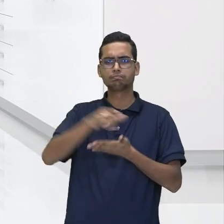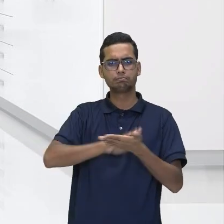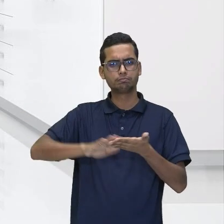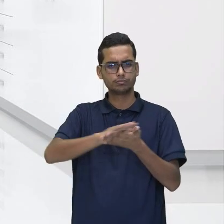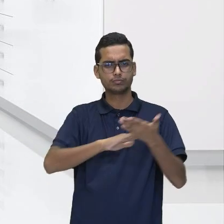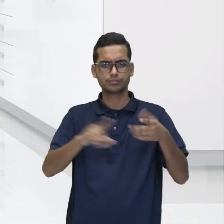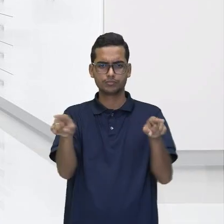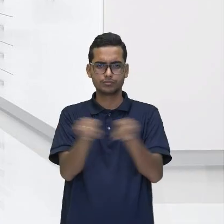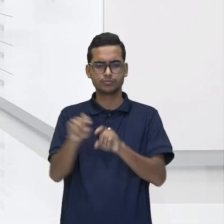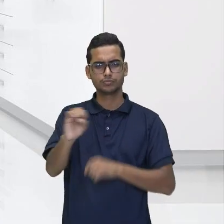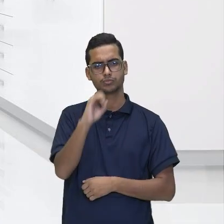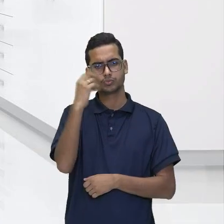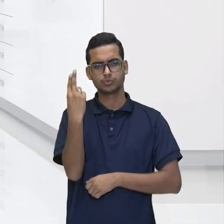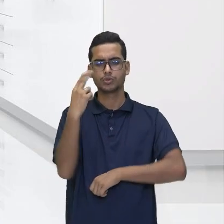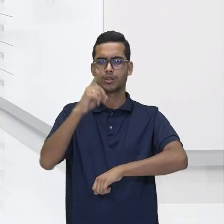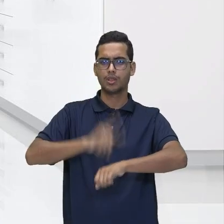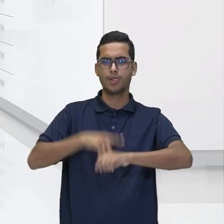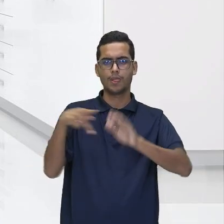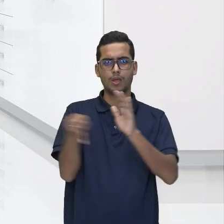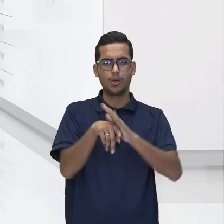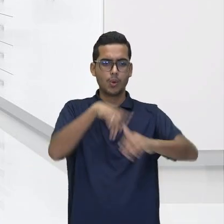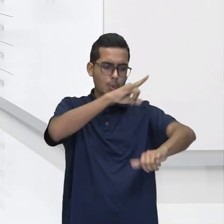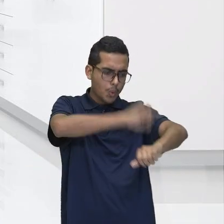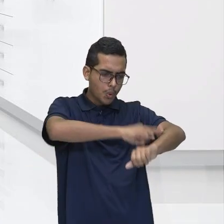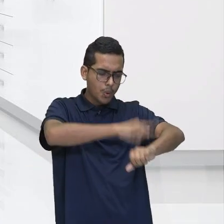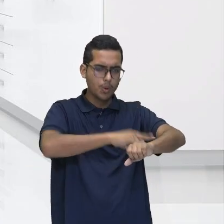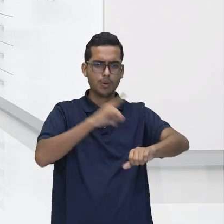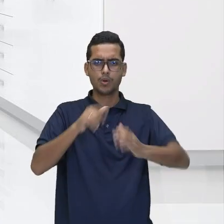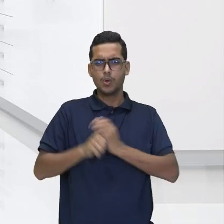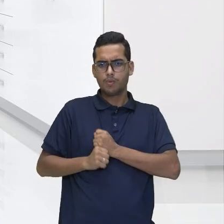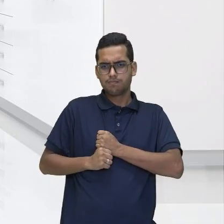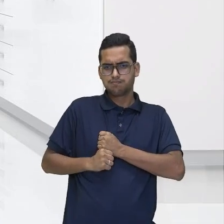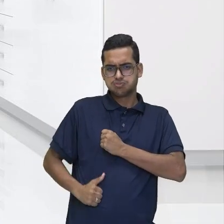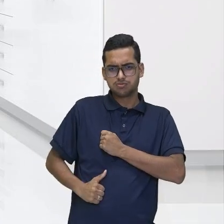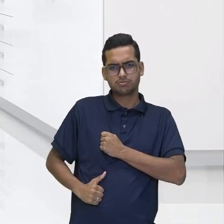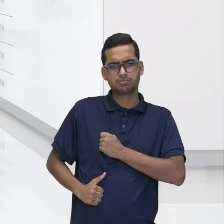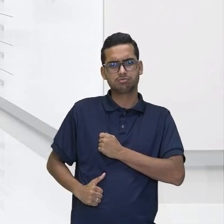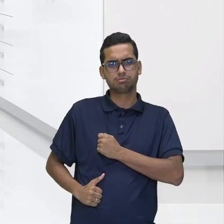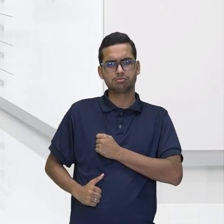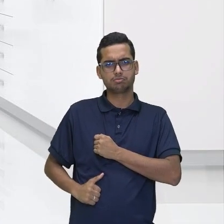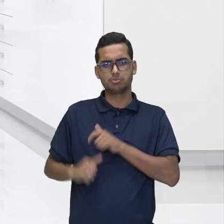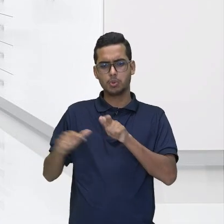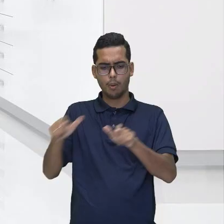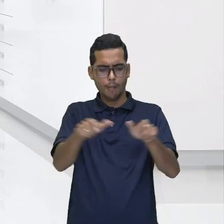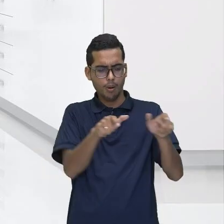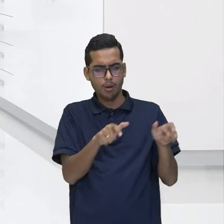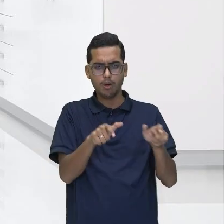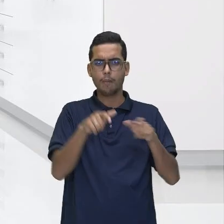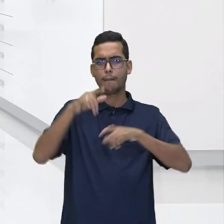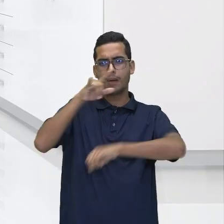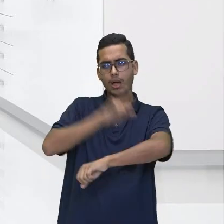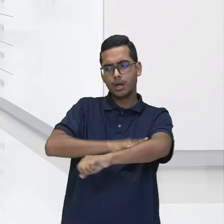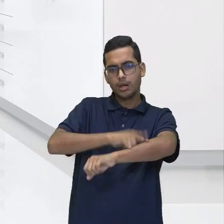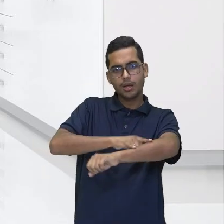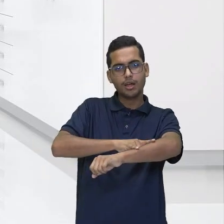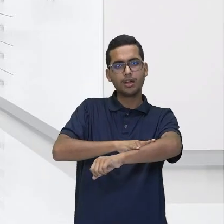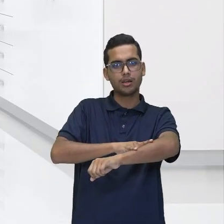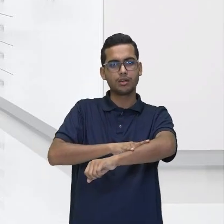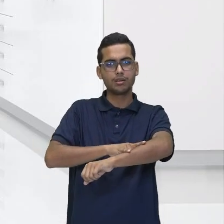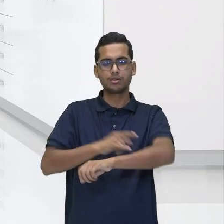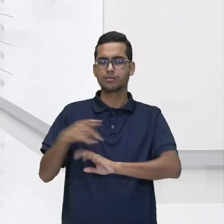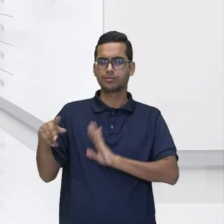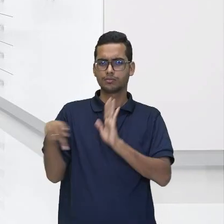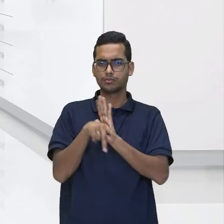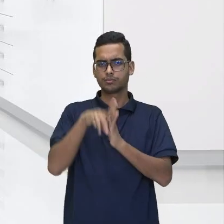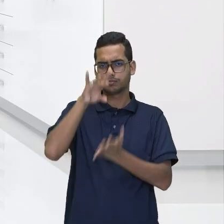as suas necessidades, faz as fezes, né, em algum local ou no banheiro propriamente